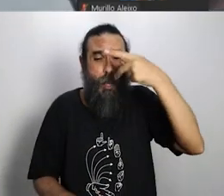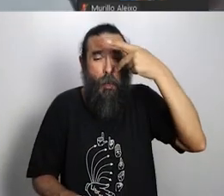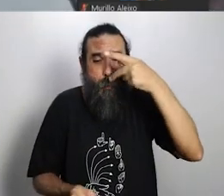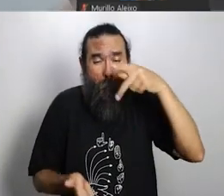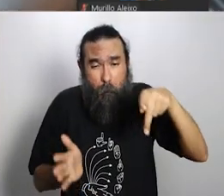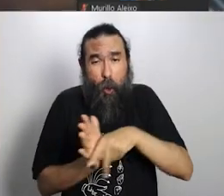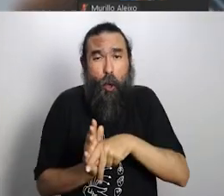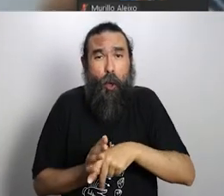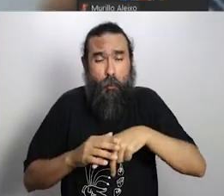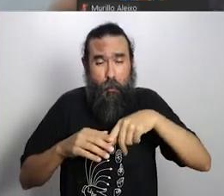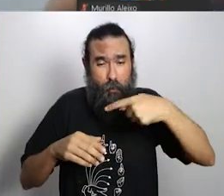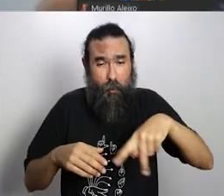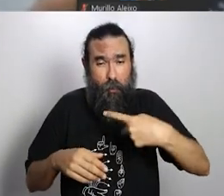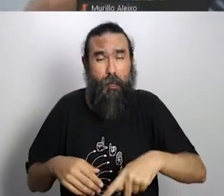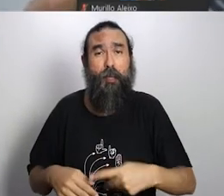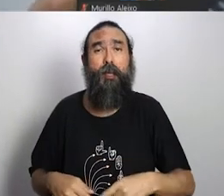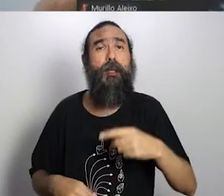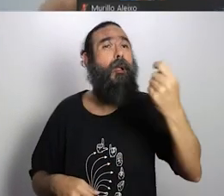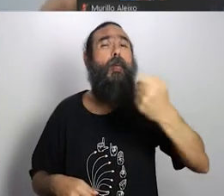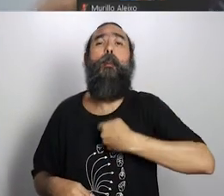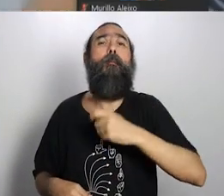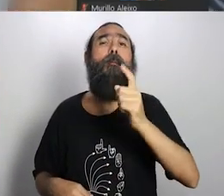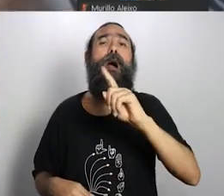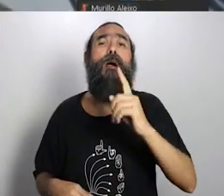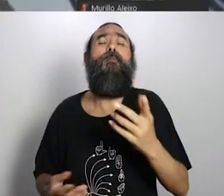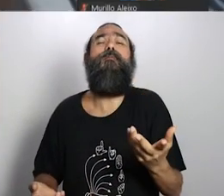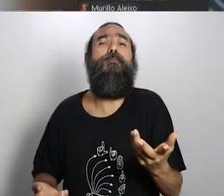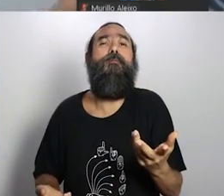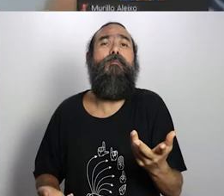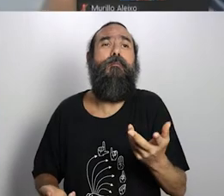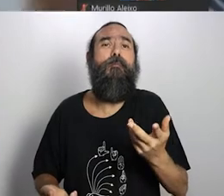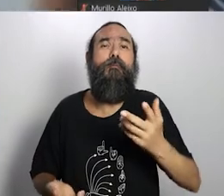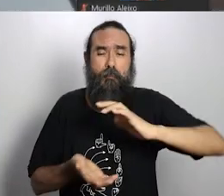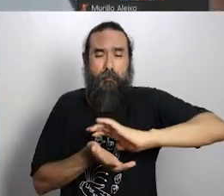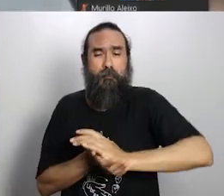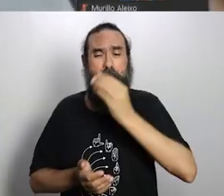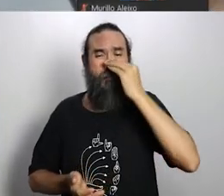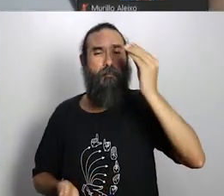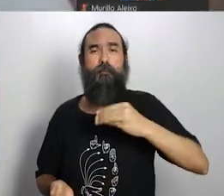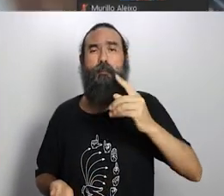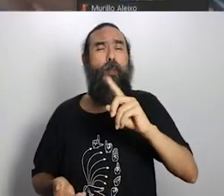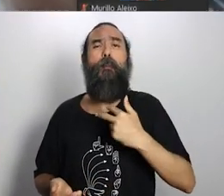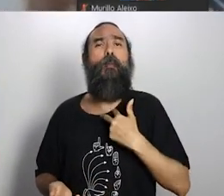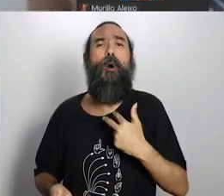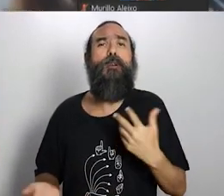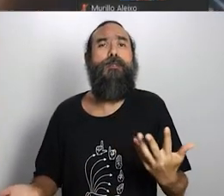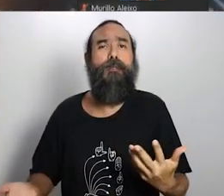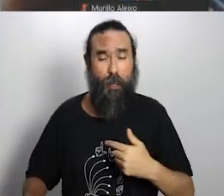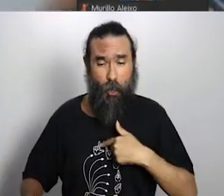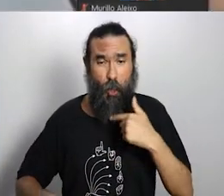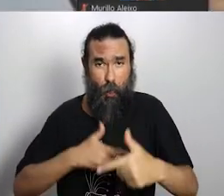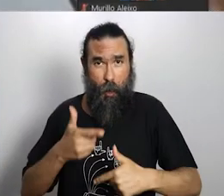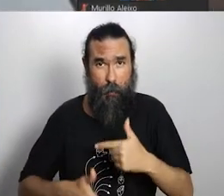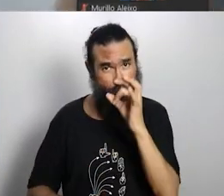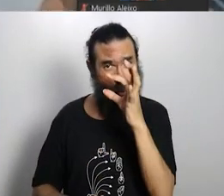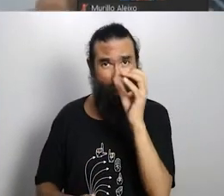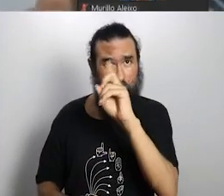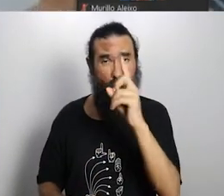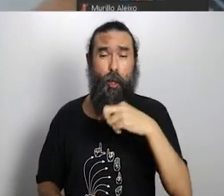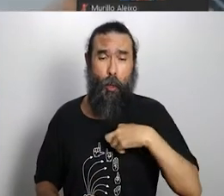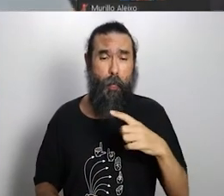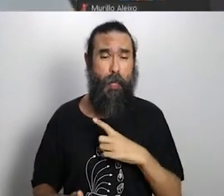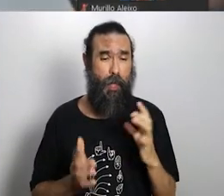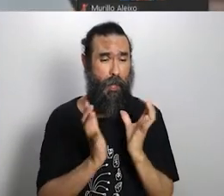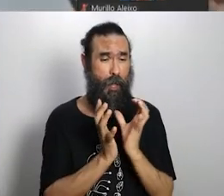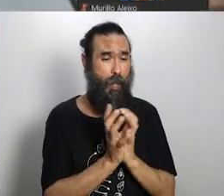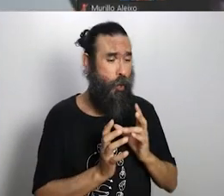sozinha, não. Eu trabalho com equipe. Eu tenho responsabilidade com músico, com produção, transporte para